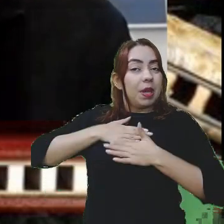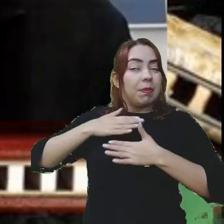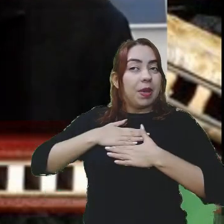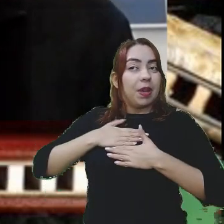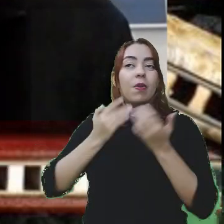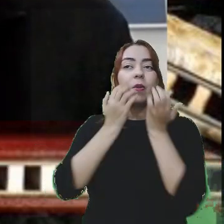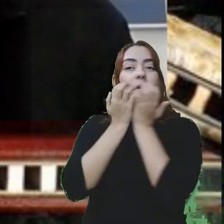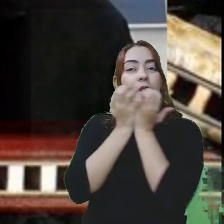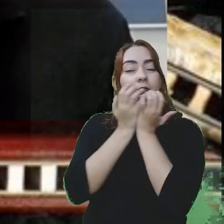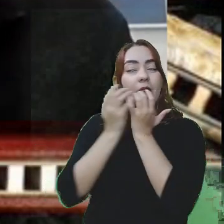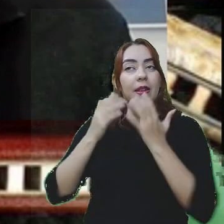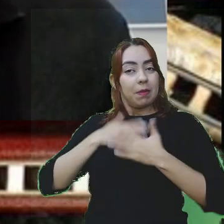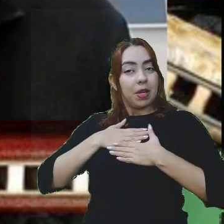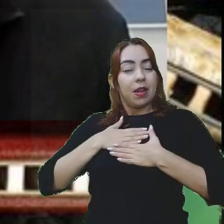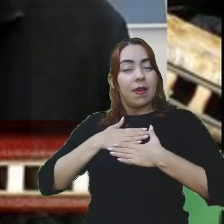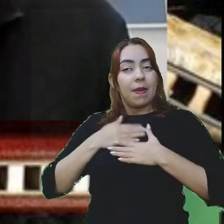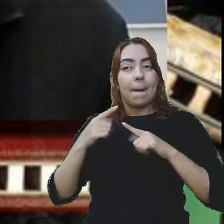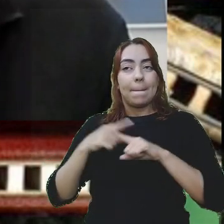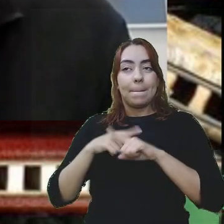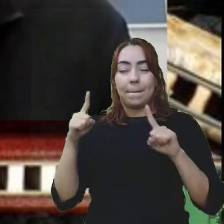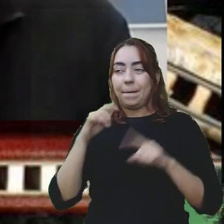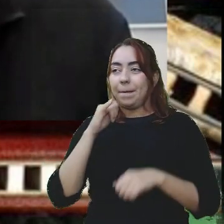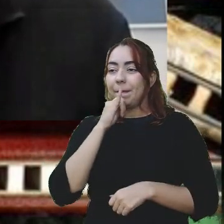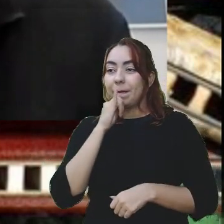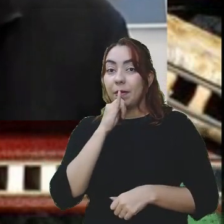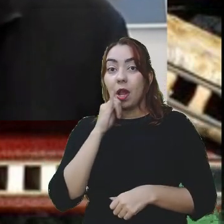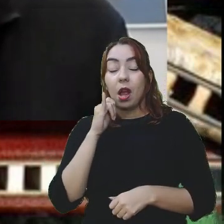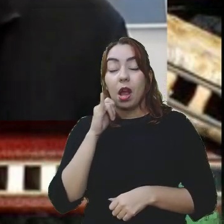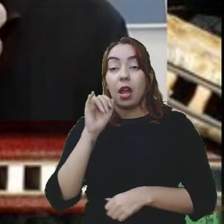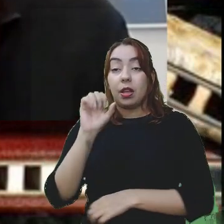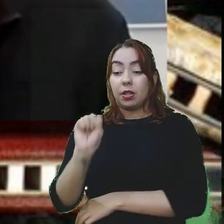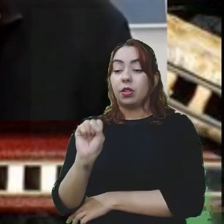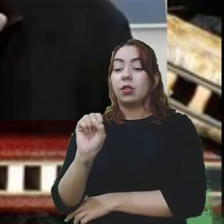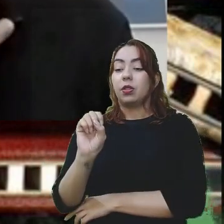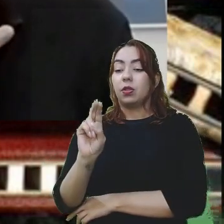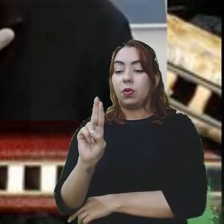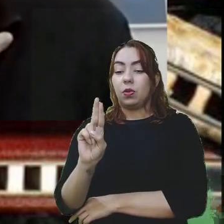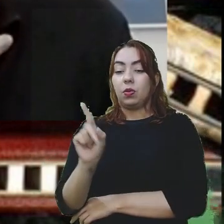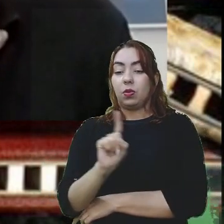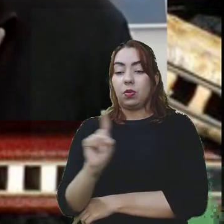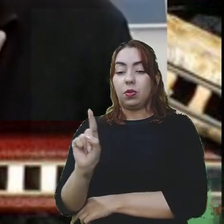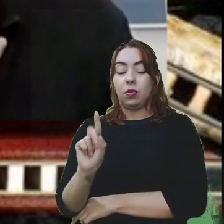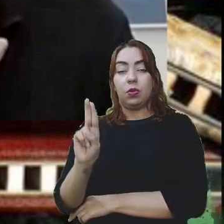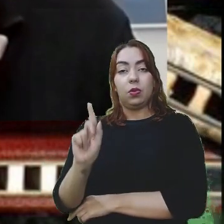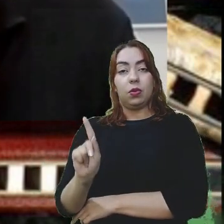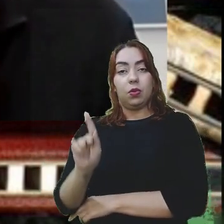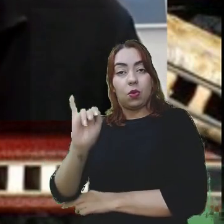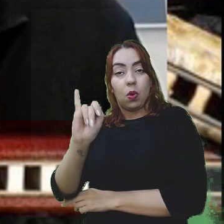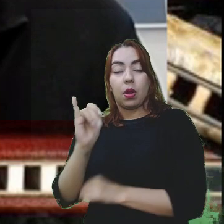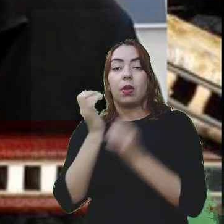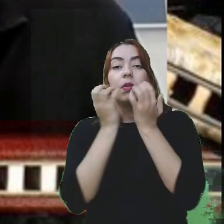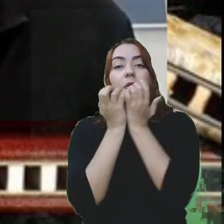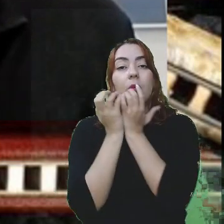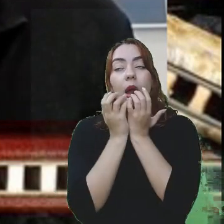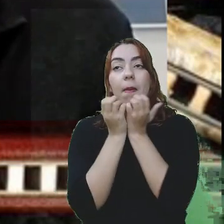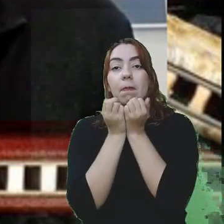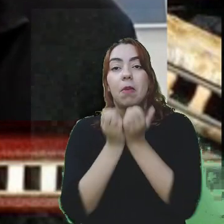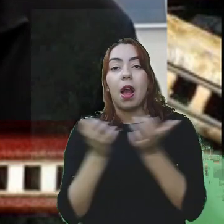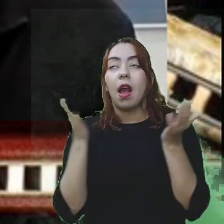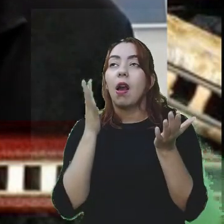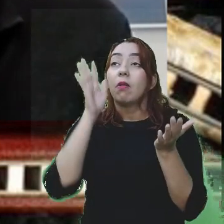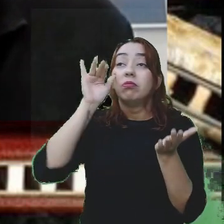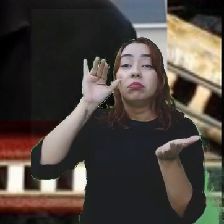Quando eu vi a Suzuki lançou uma gaita e eu olhei assim, achei interessante,